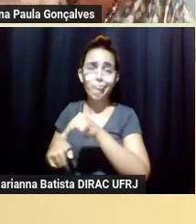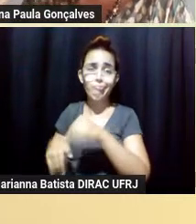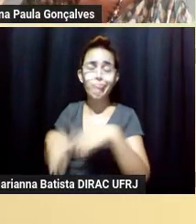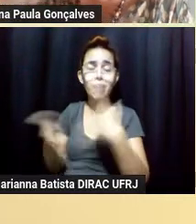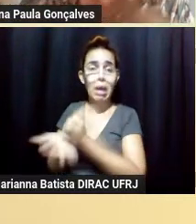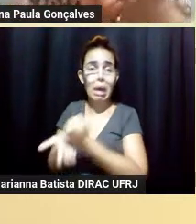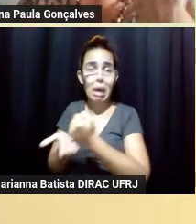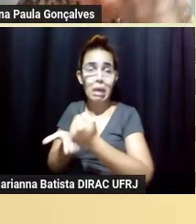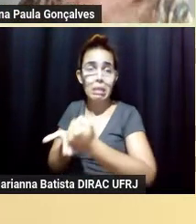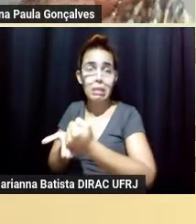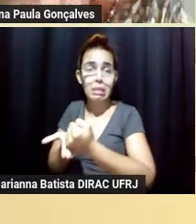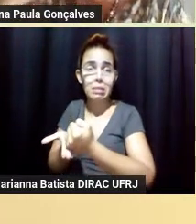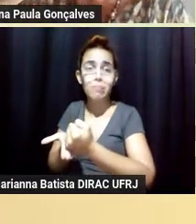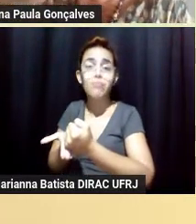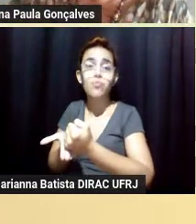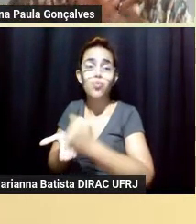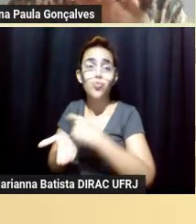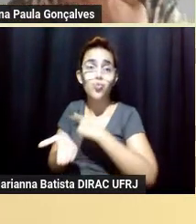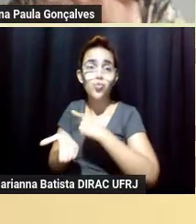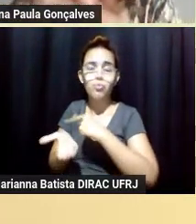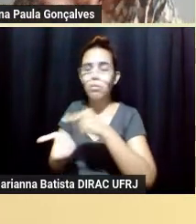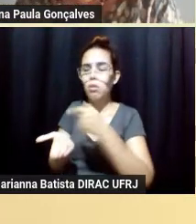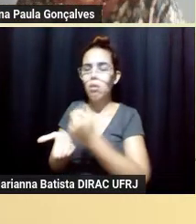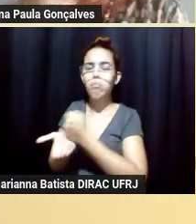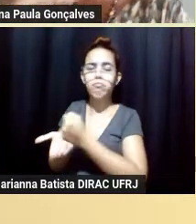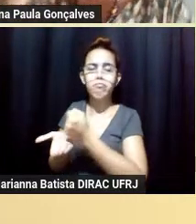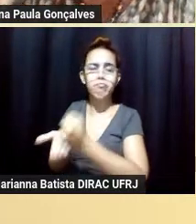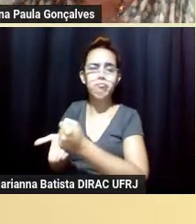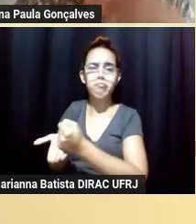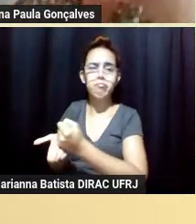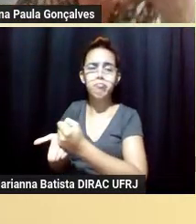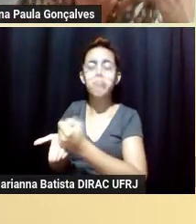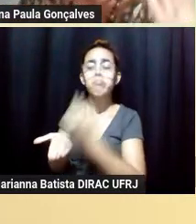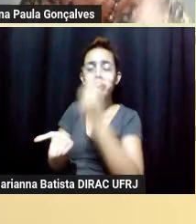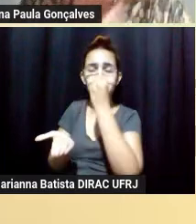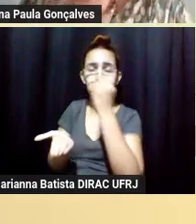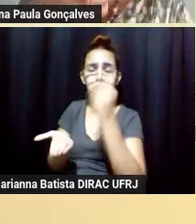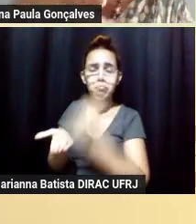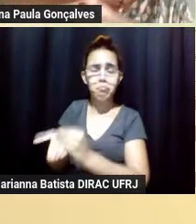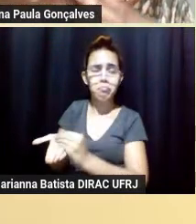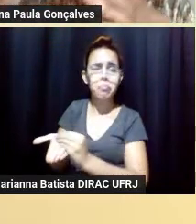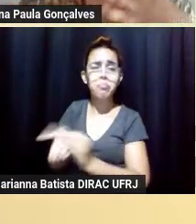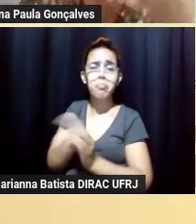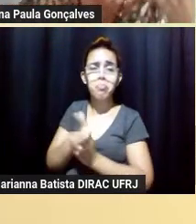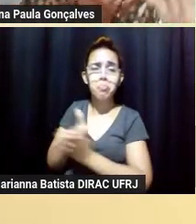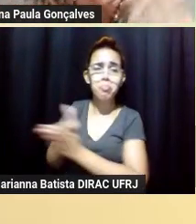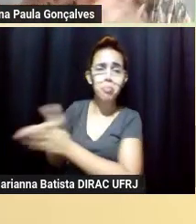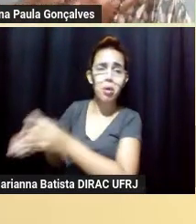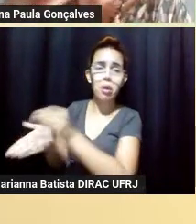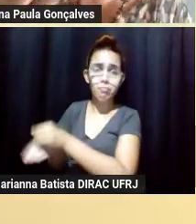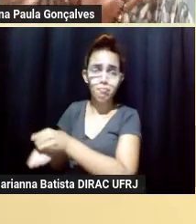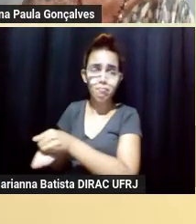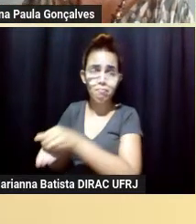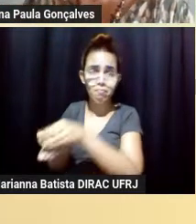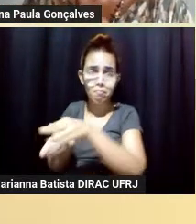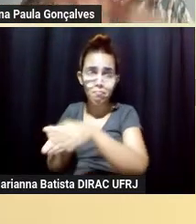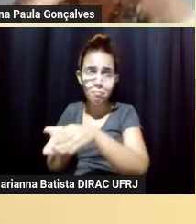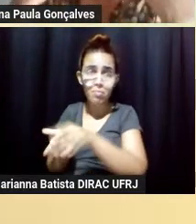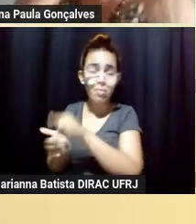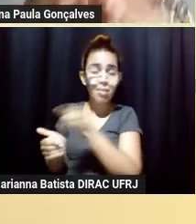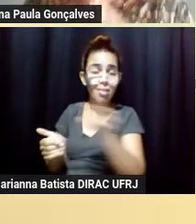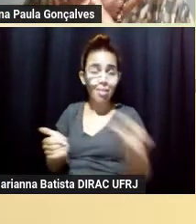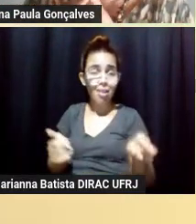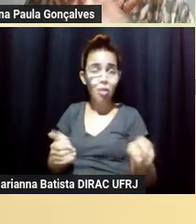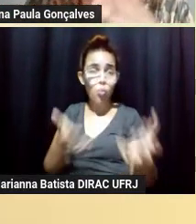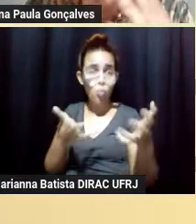e começo essa aventura da docência, que atendeu os meus colegas, a pesquisa. E aí, a minha vida sempre foi assim. Eu ouvi muito o